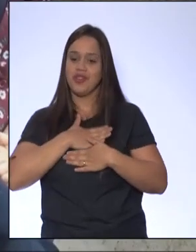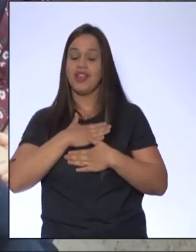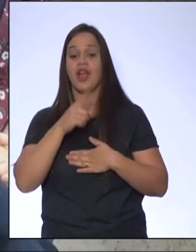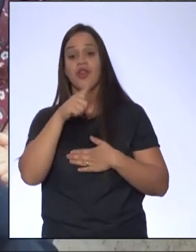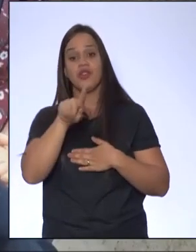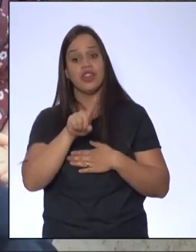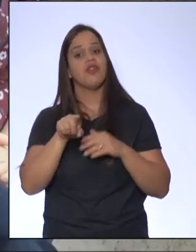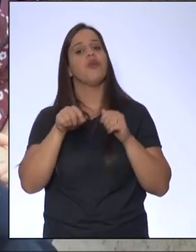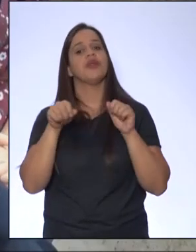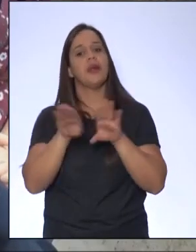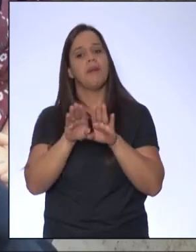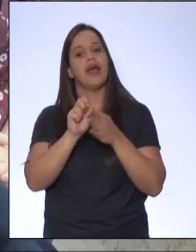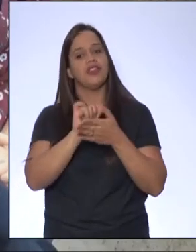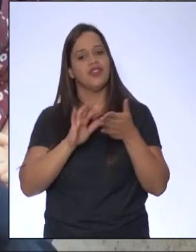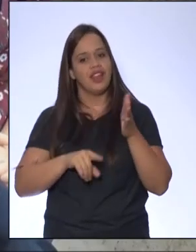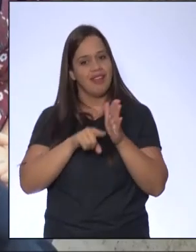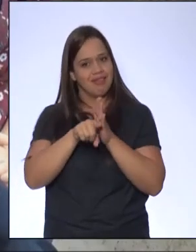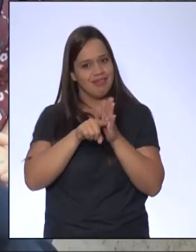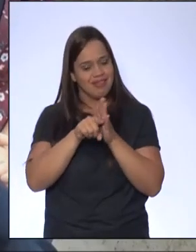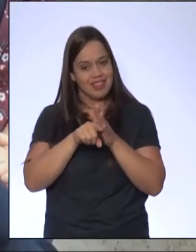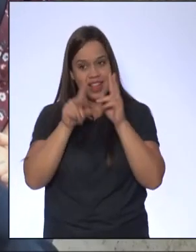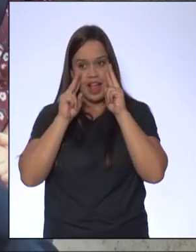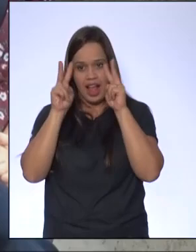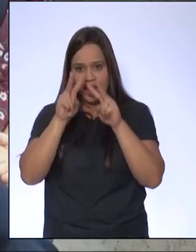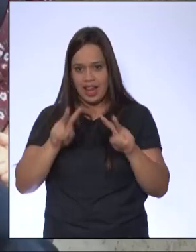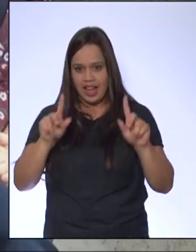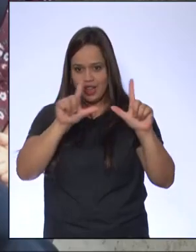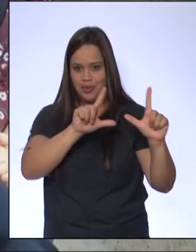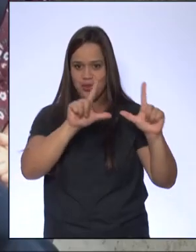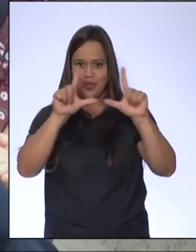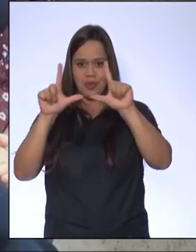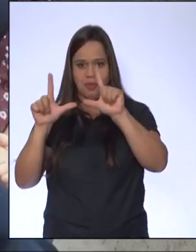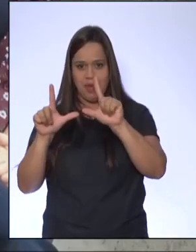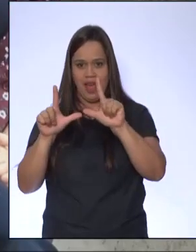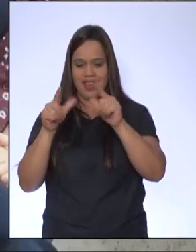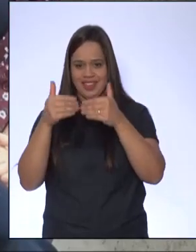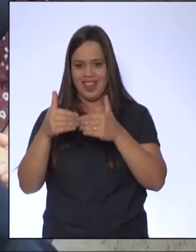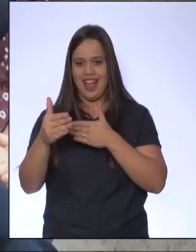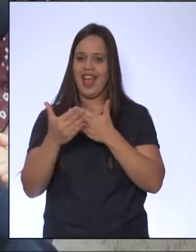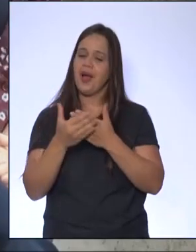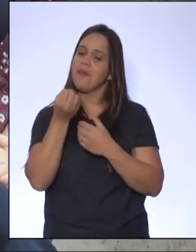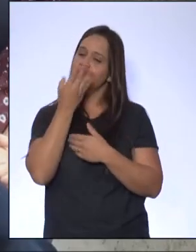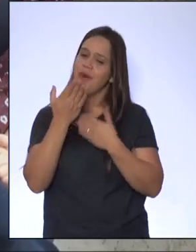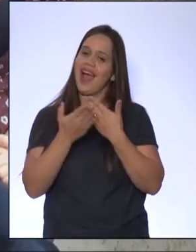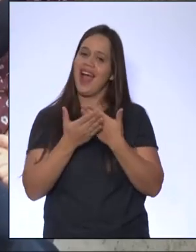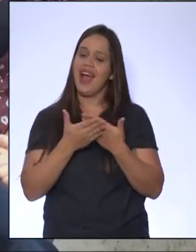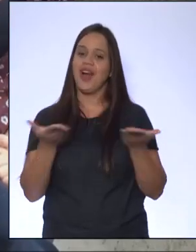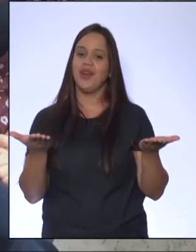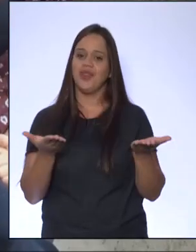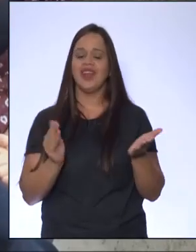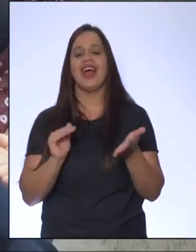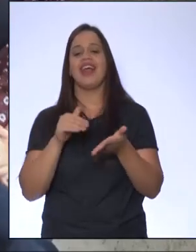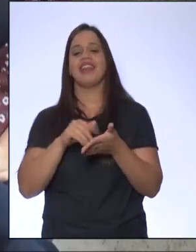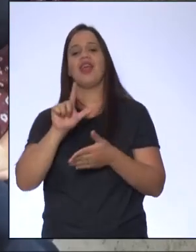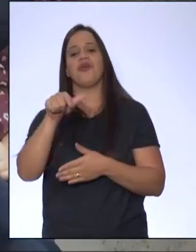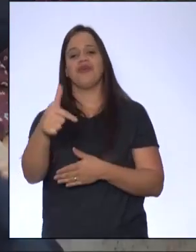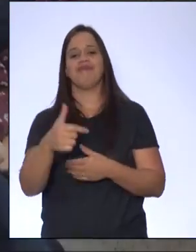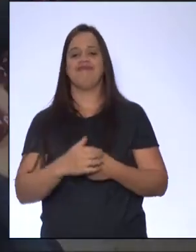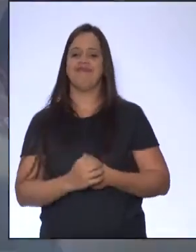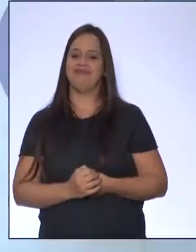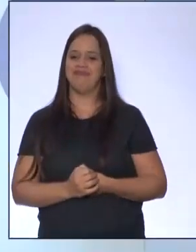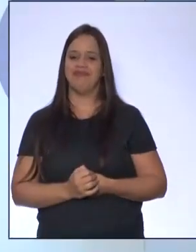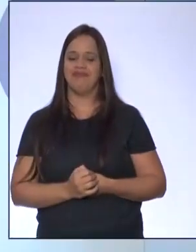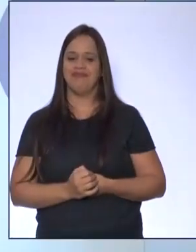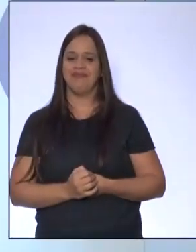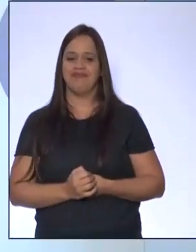análise de paisagem a partir da leitura de imagens ao longo dessa aula. Boa aula para vocês e até uma próxima vez.